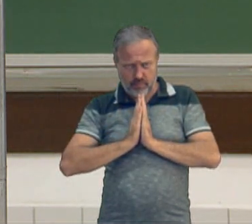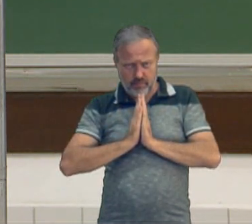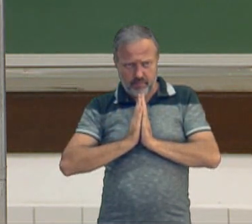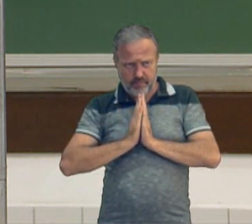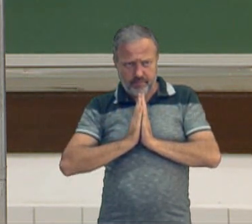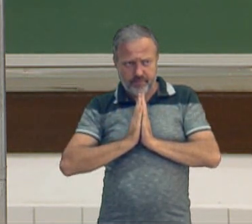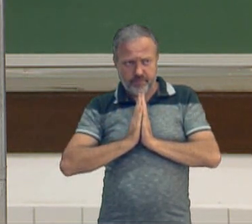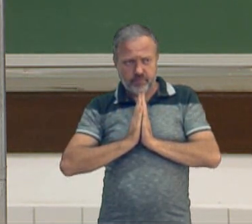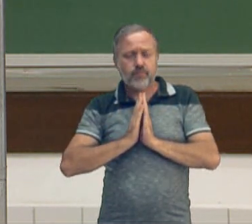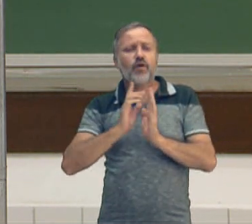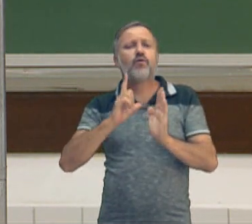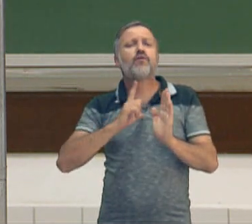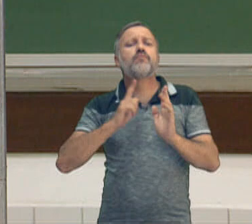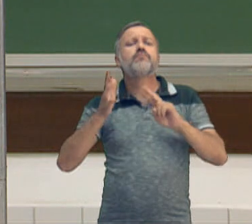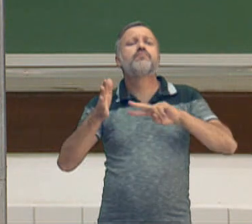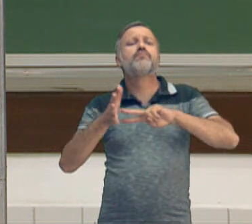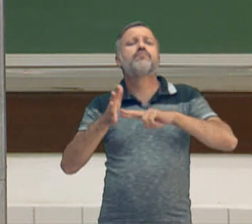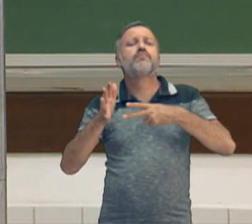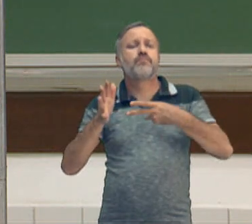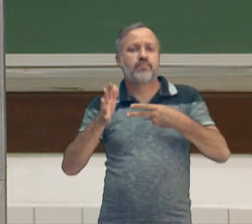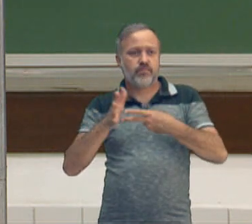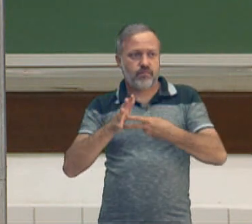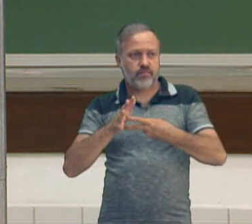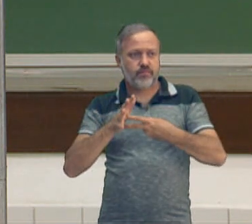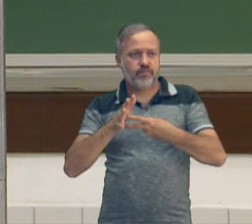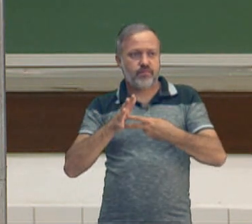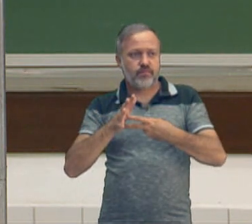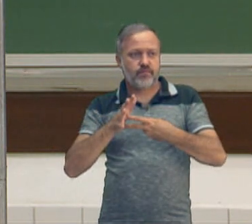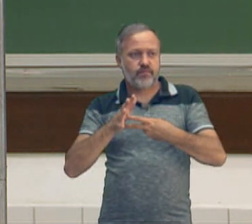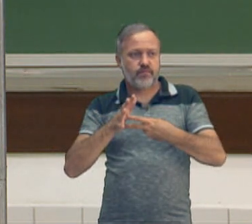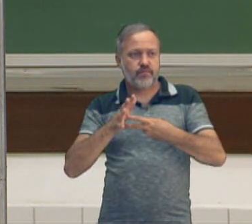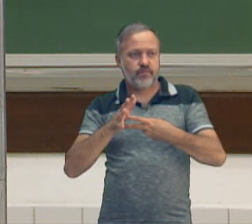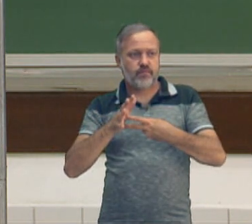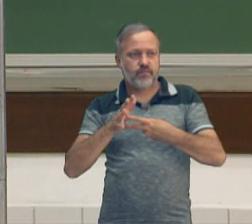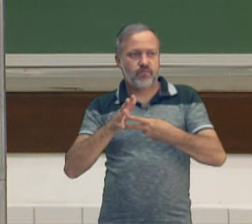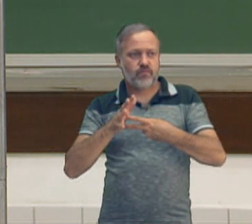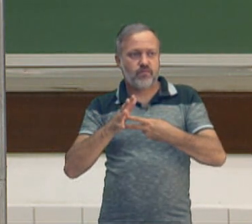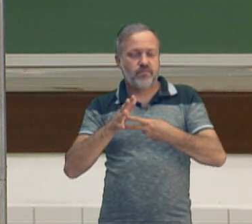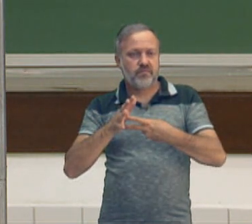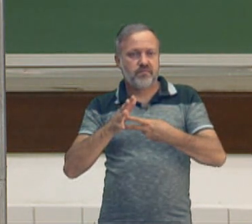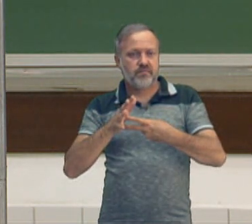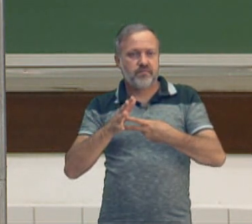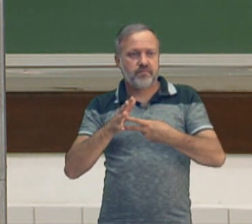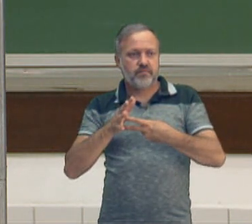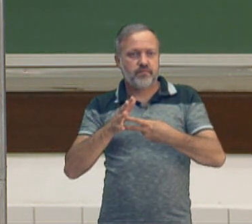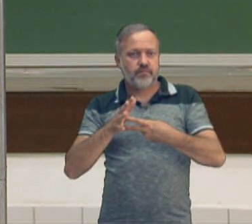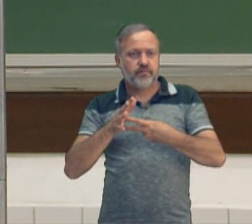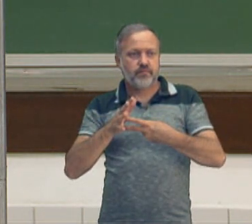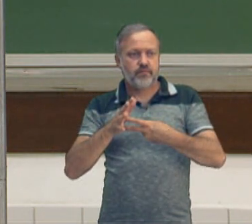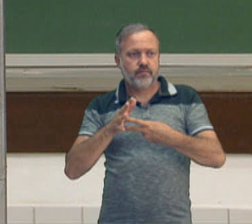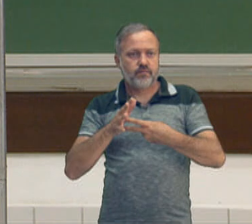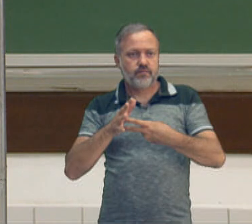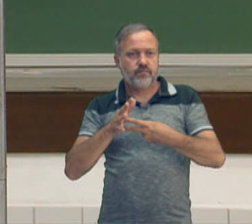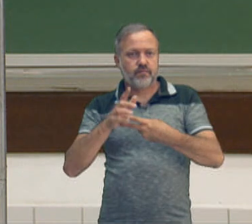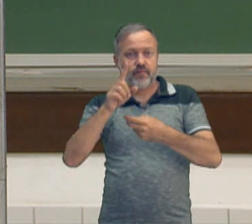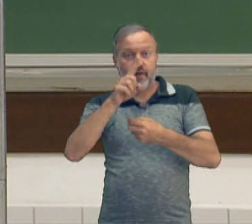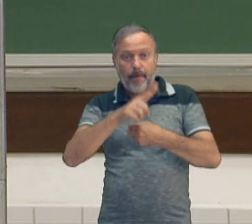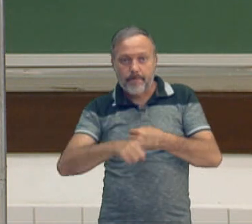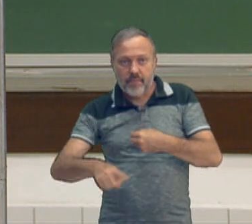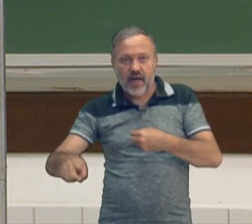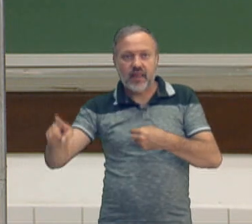várias formas de dizer ou descrever essa palavra. O que será que significa